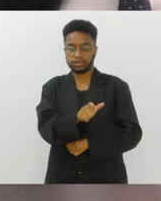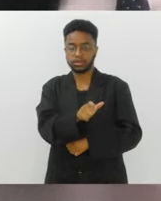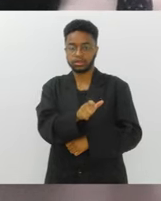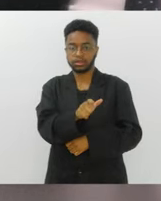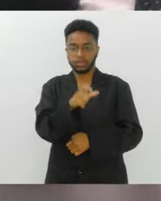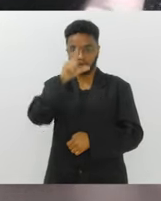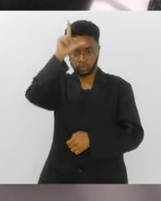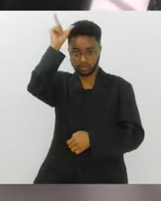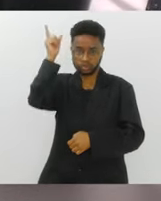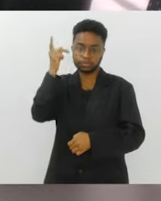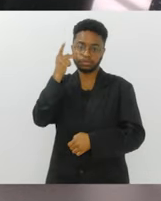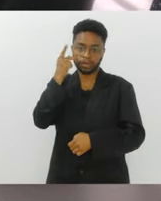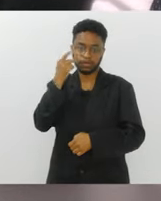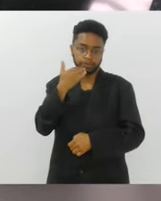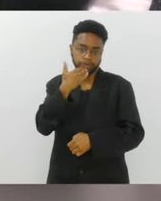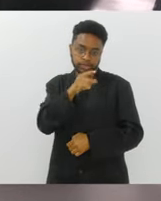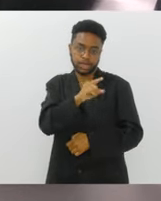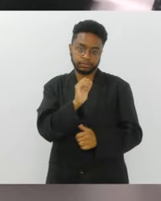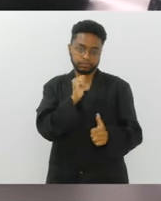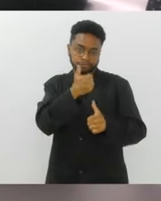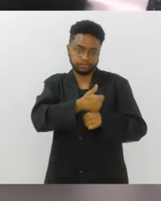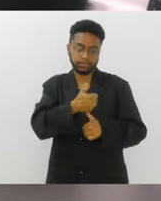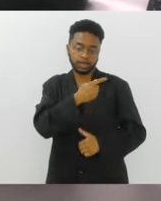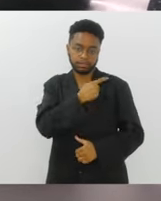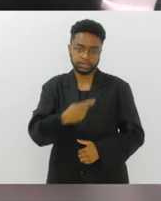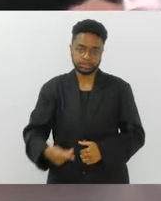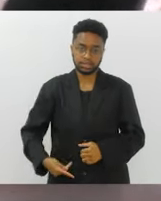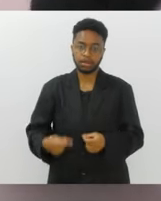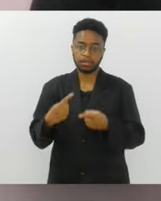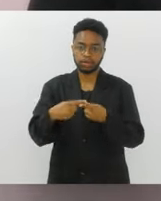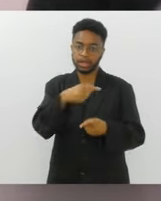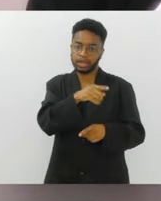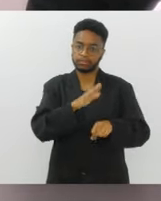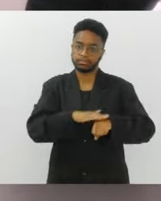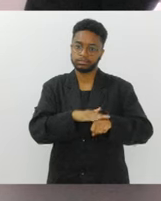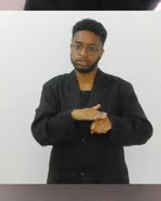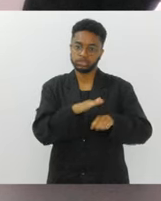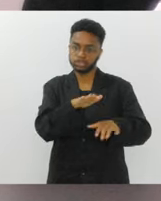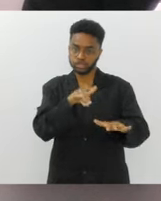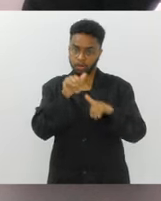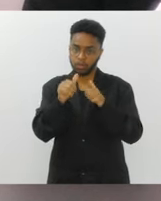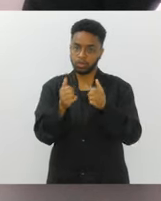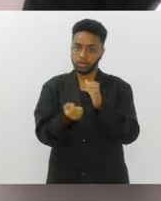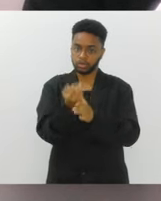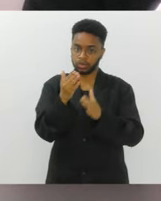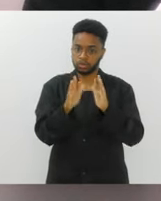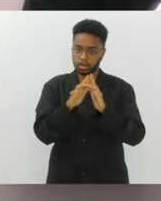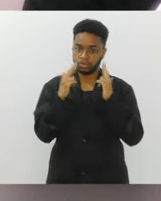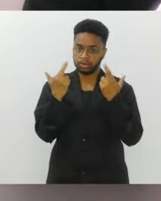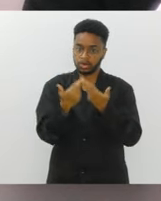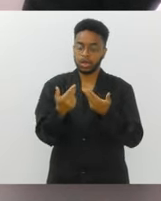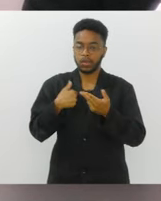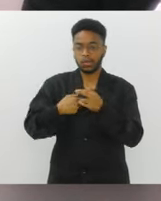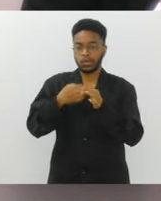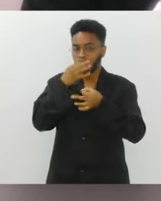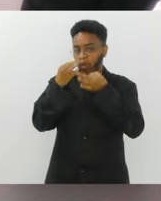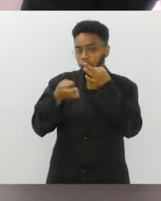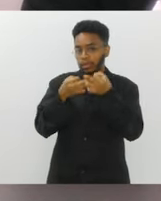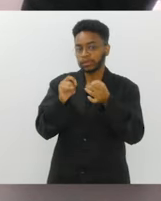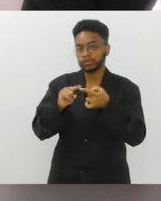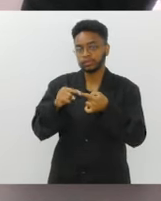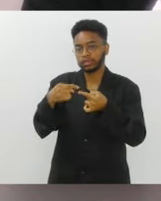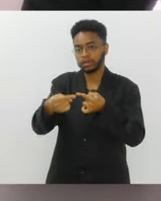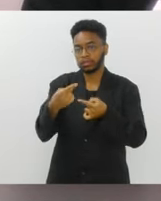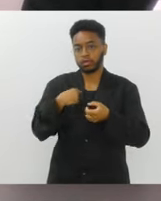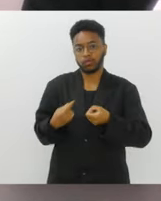Paulo presidisse esse tema, já que ele convocou. Vou tecer aqui meus comentários e vou